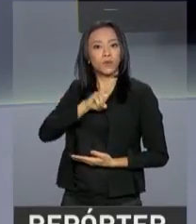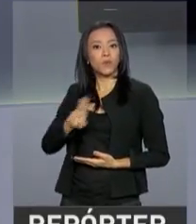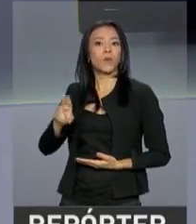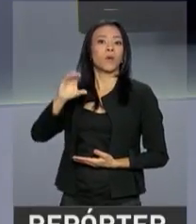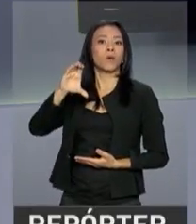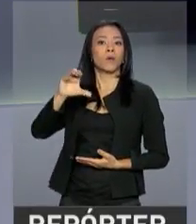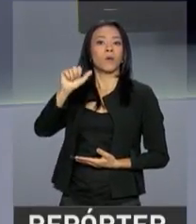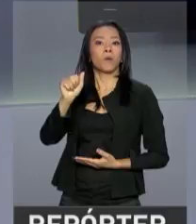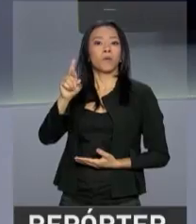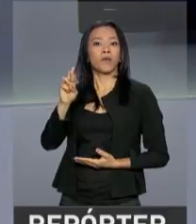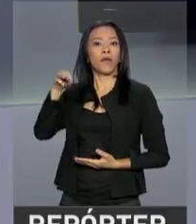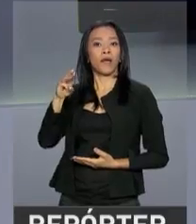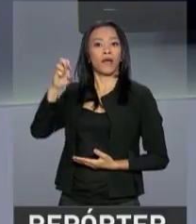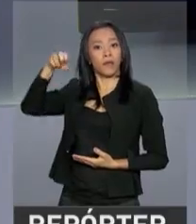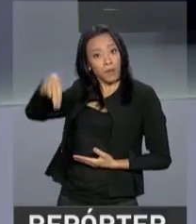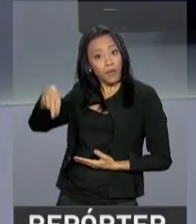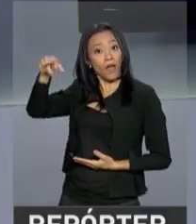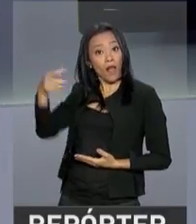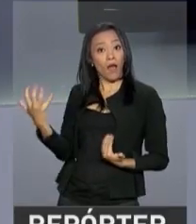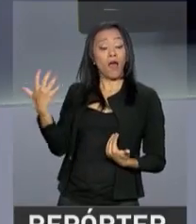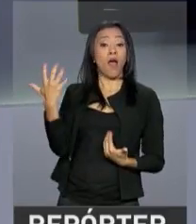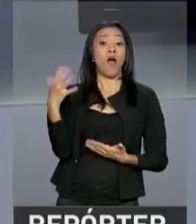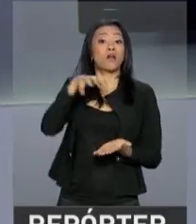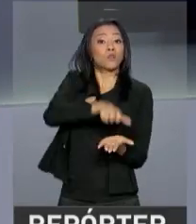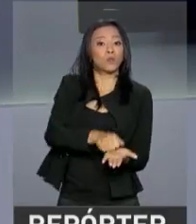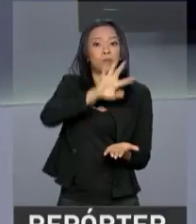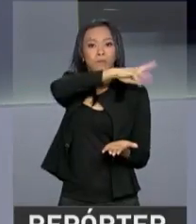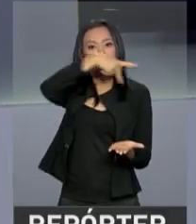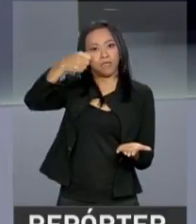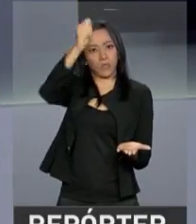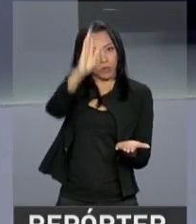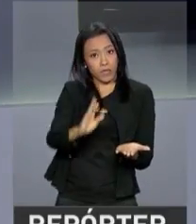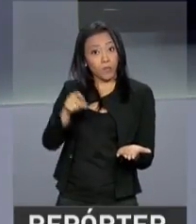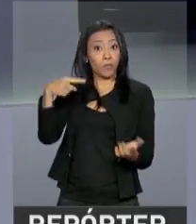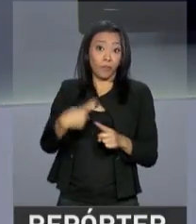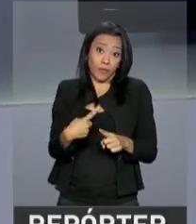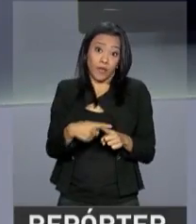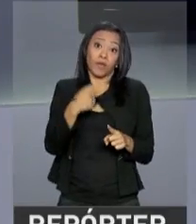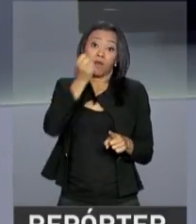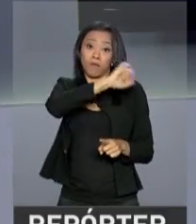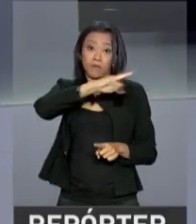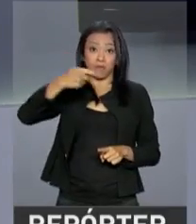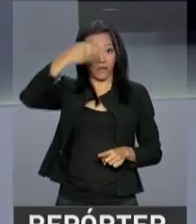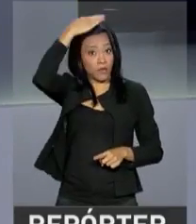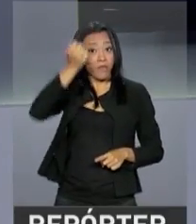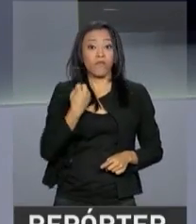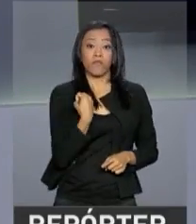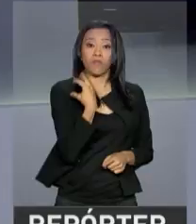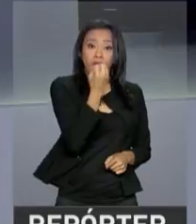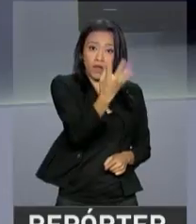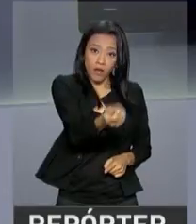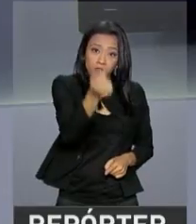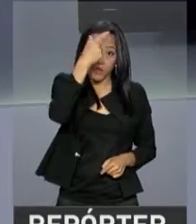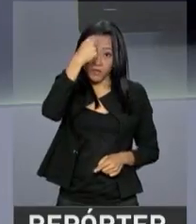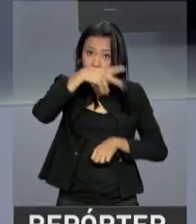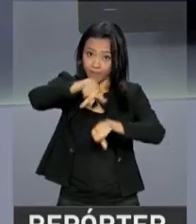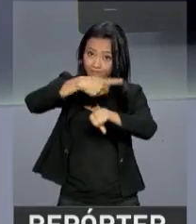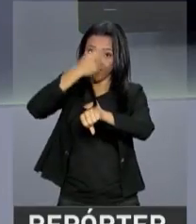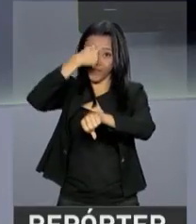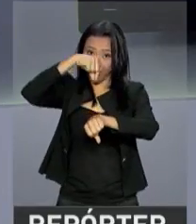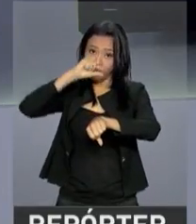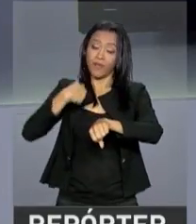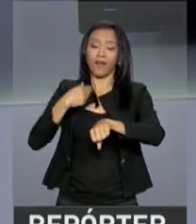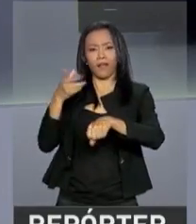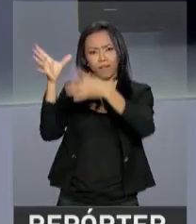da república já que o presidente michel temer viaja para o peru e quem traz as informações para a gente a repórter gabriela noronha que está